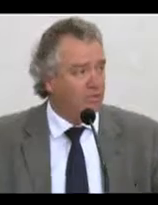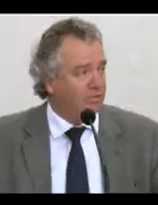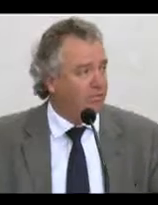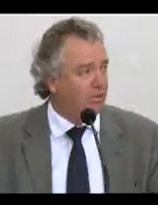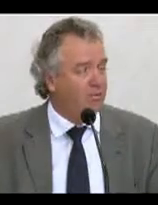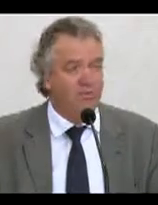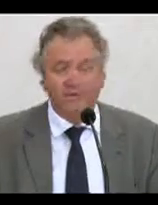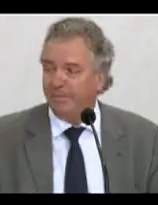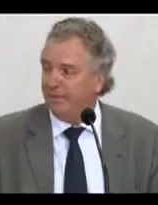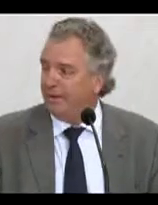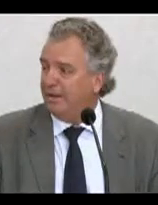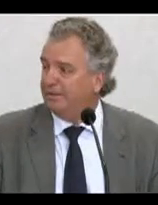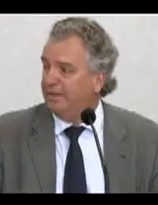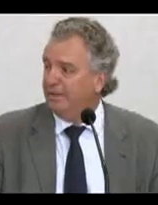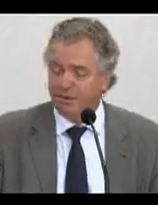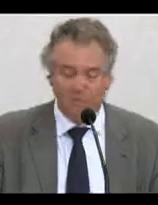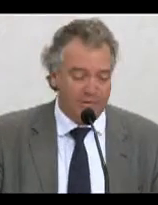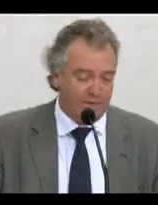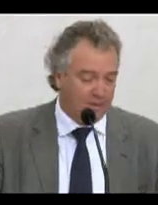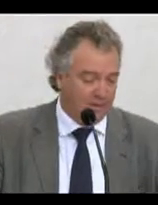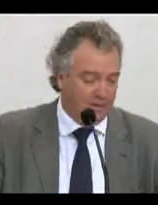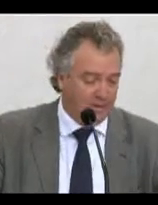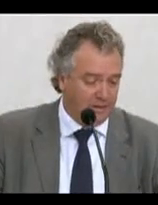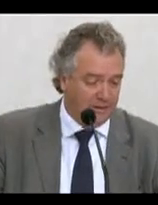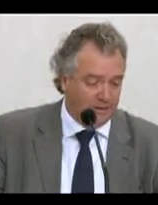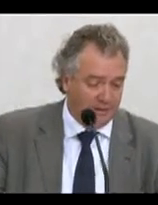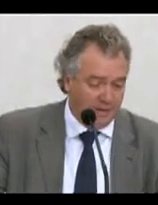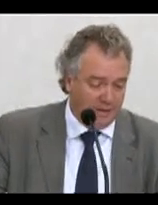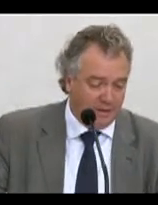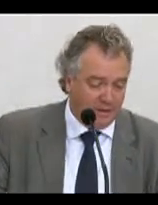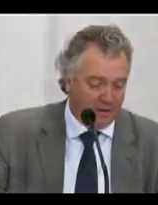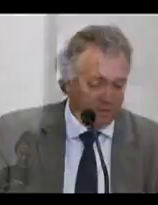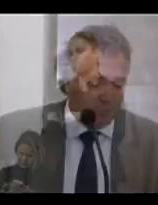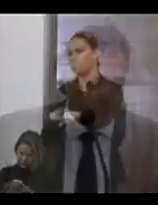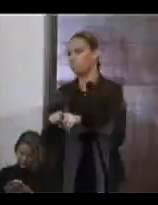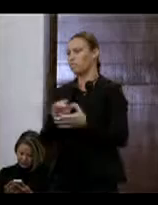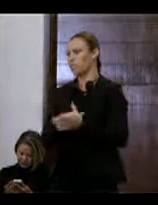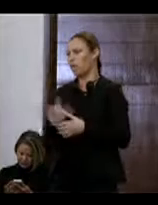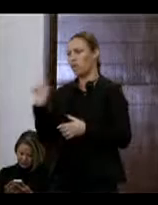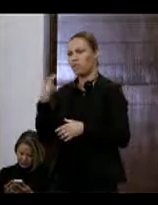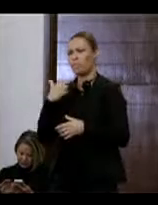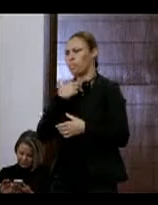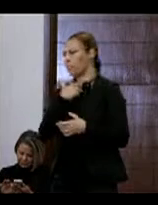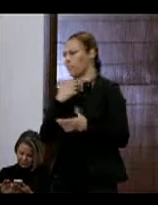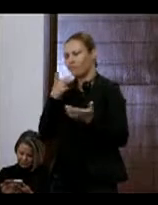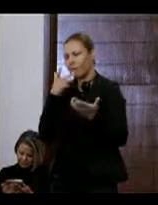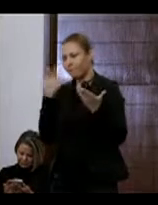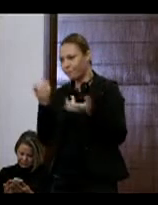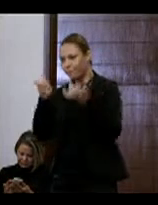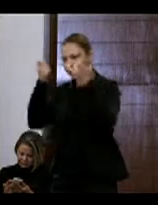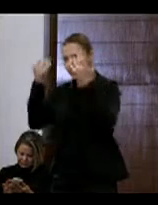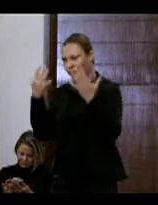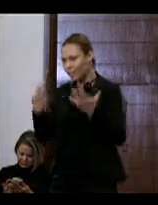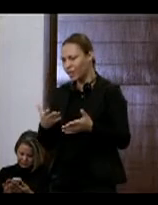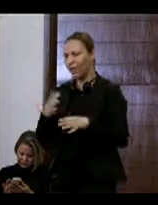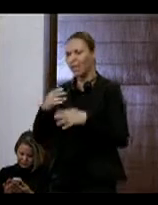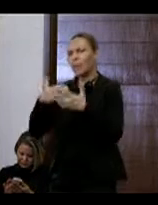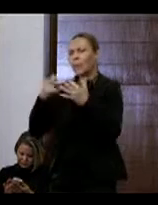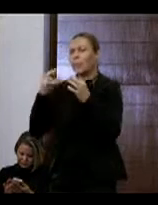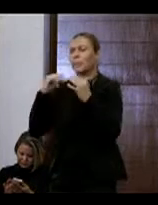isso, todos os órgãos governamentais que estão aqui. Né. Eu não poderia deixar de fazer um registro